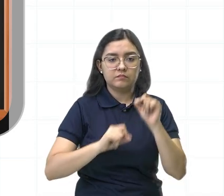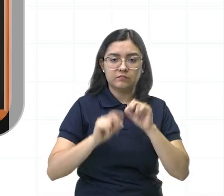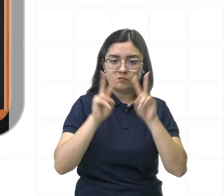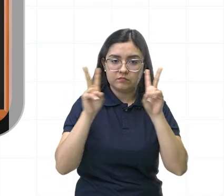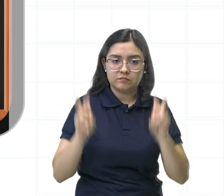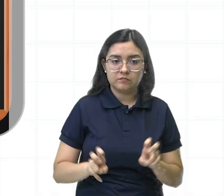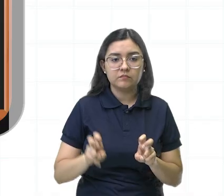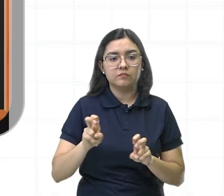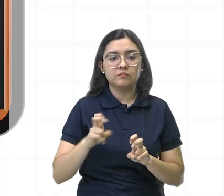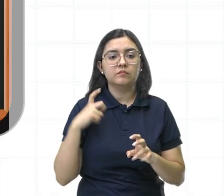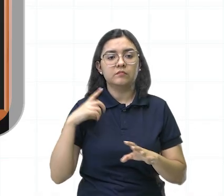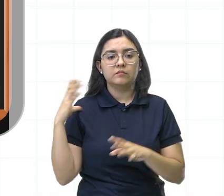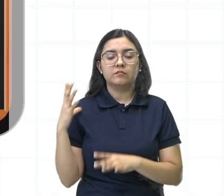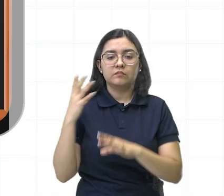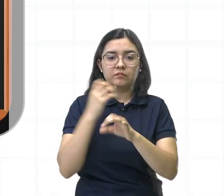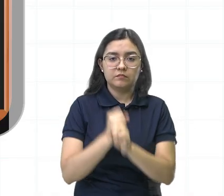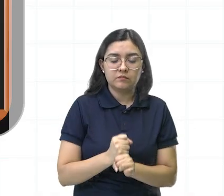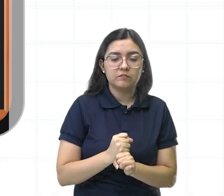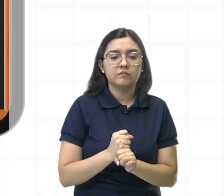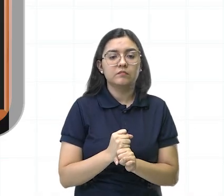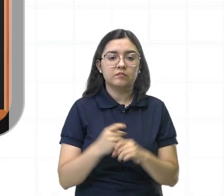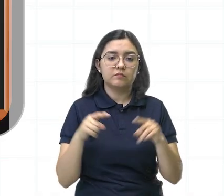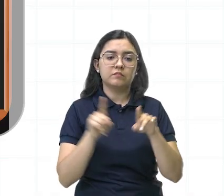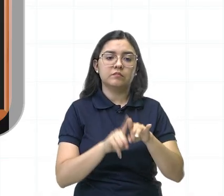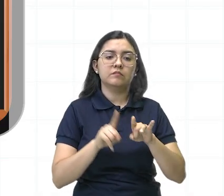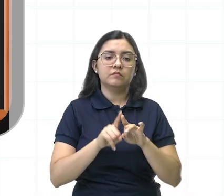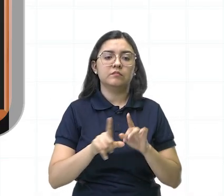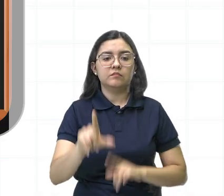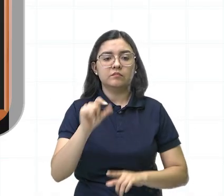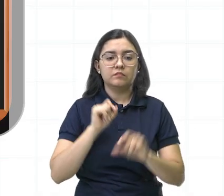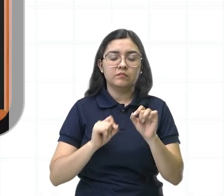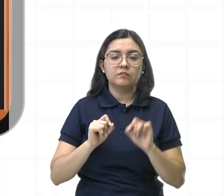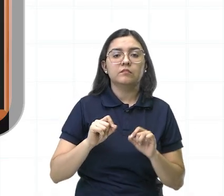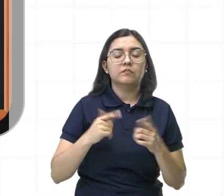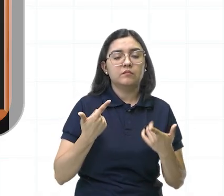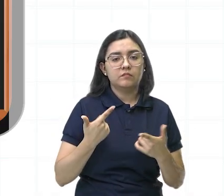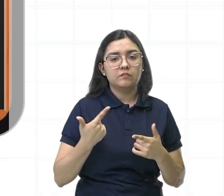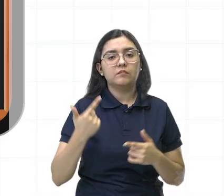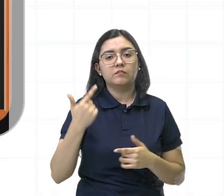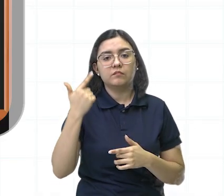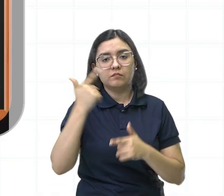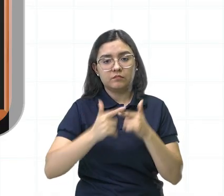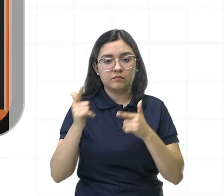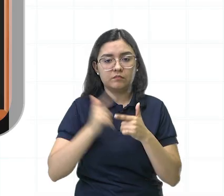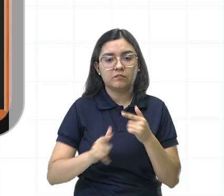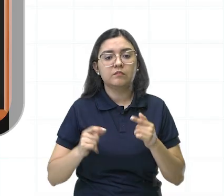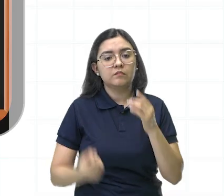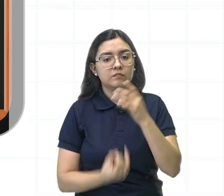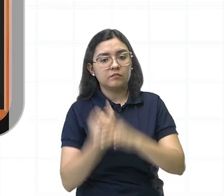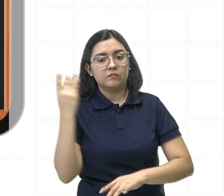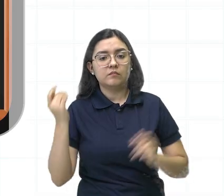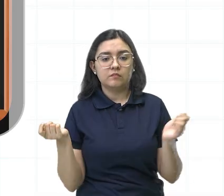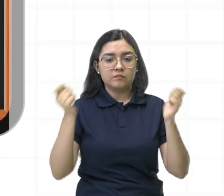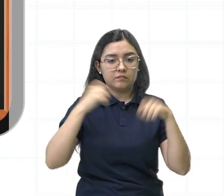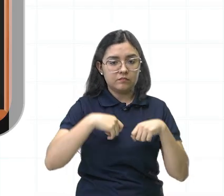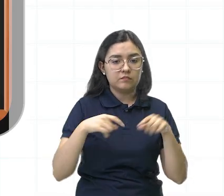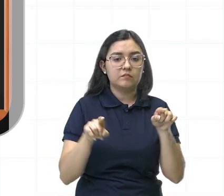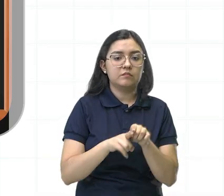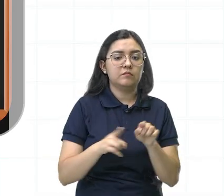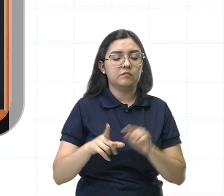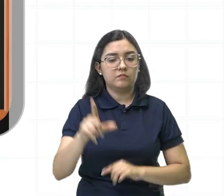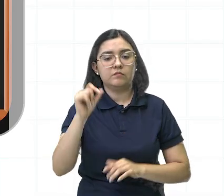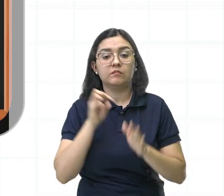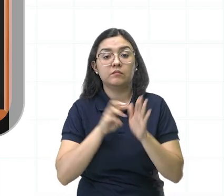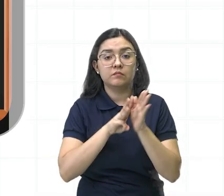tema, revisar a literatura, definir o problema, criar uma hipótese, escolher